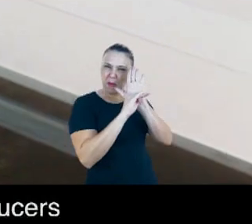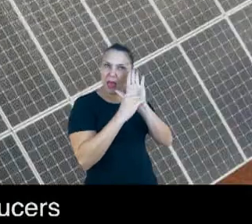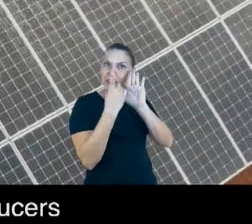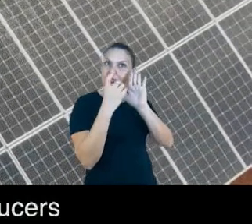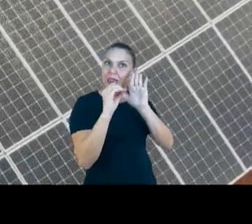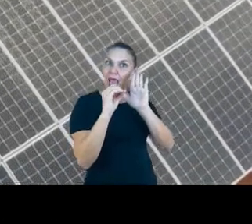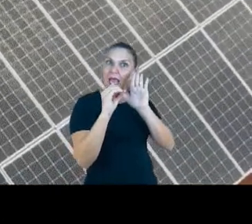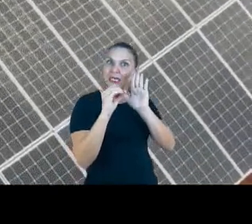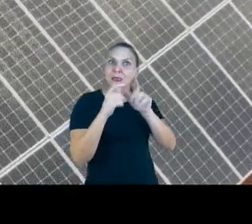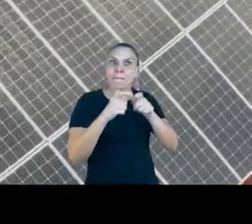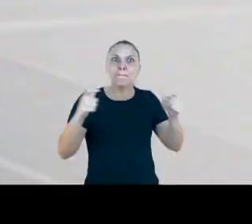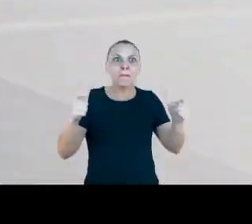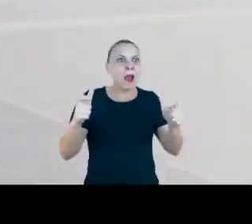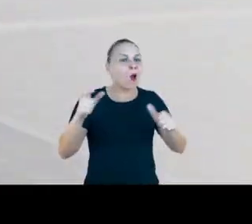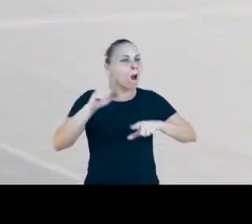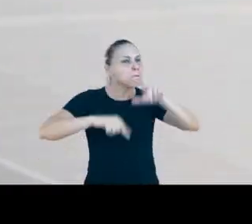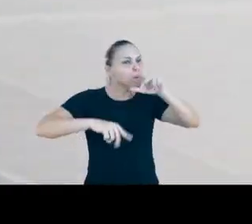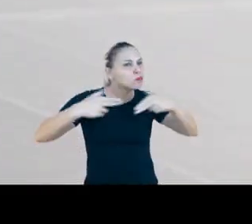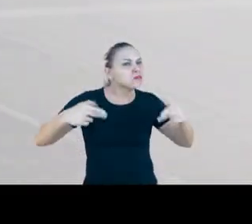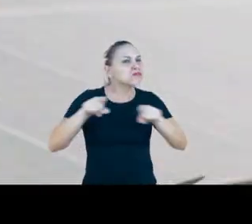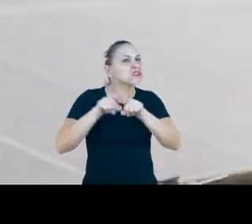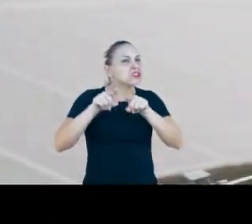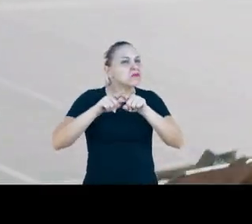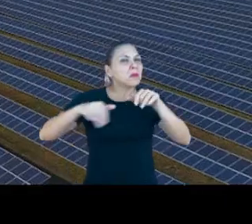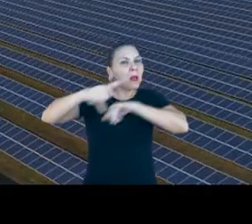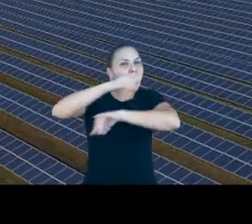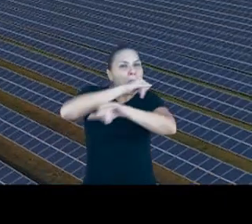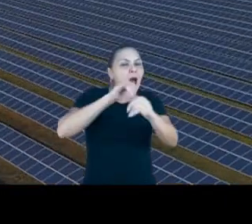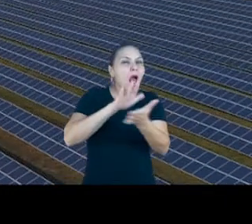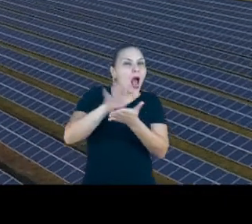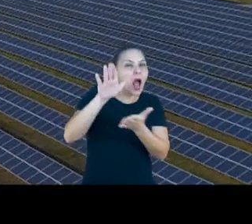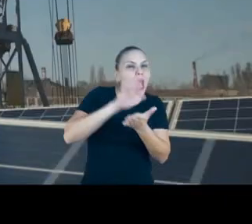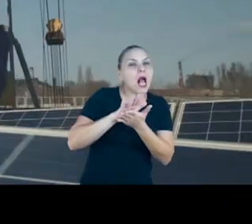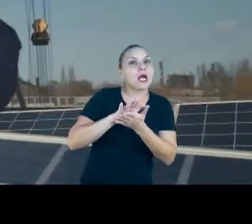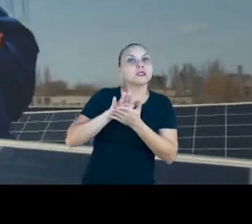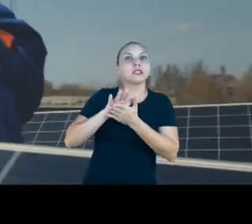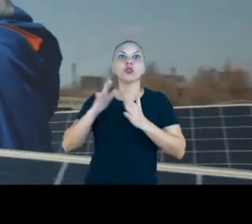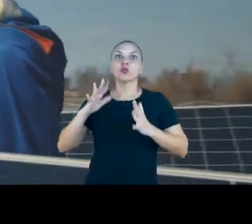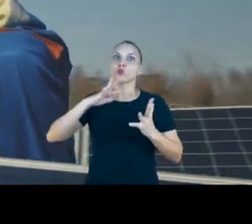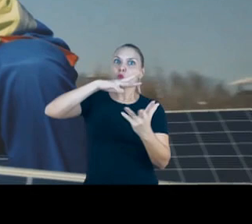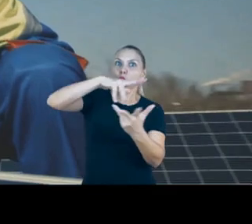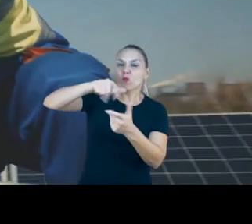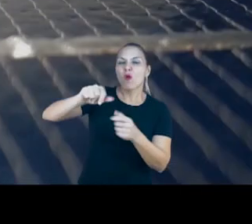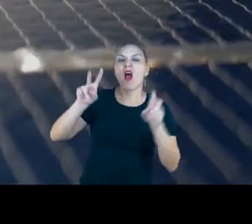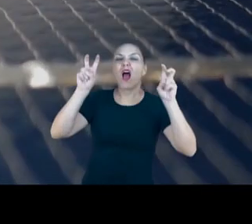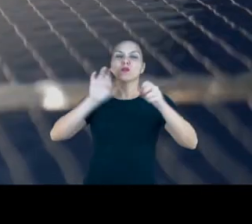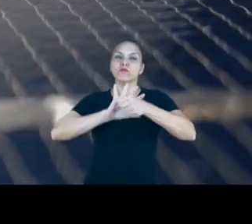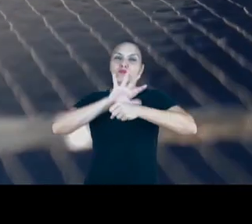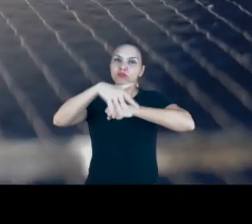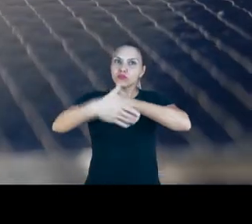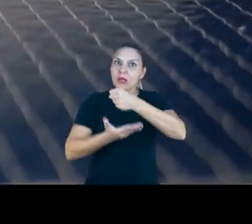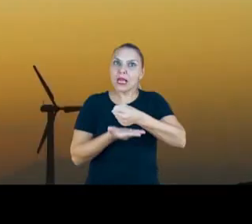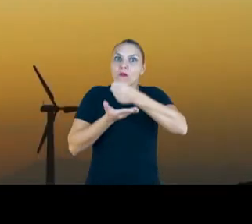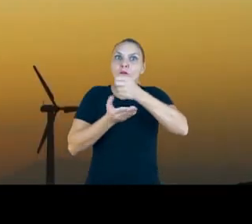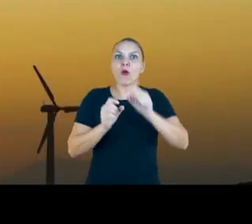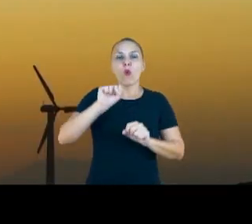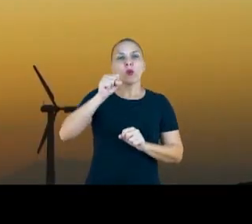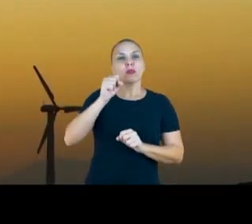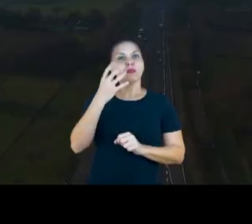maiores produtores e consumidores de eletricidade do mundo. Quando o assunto é sustentabilidade, os insumos renováveis